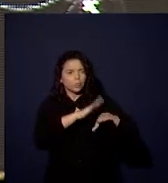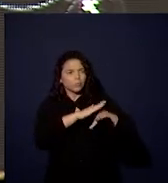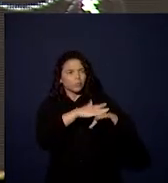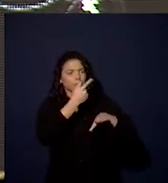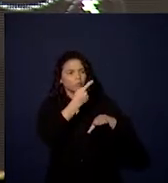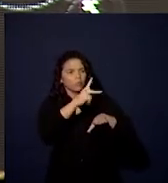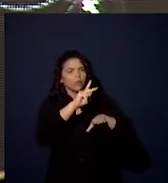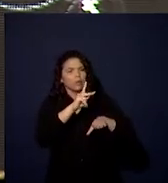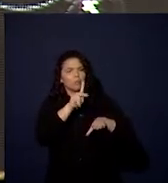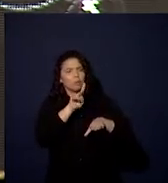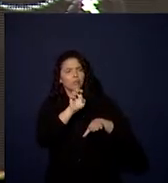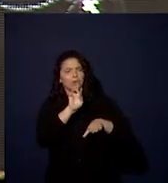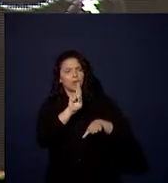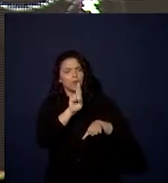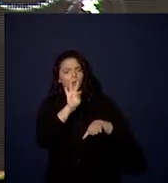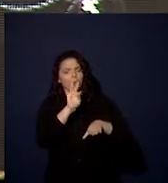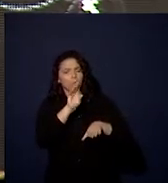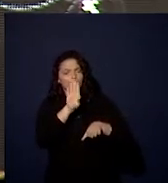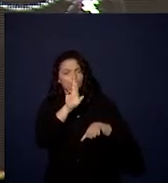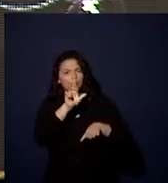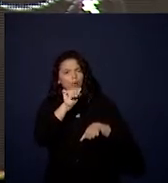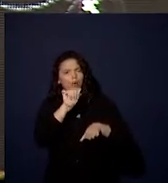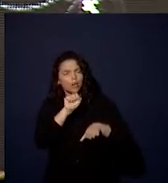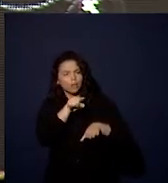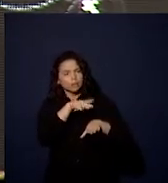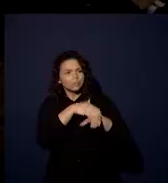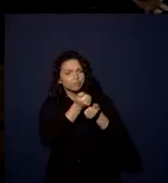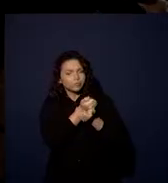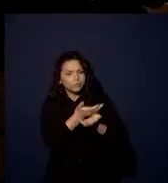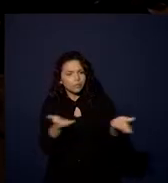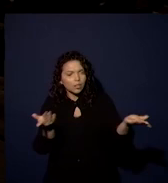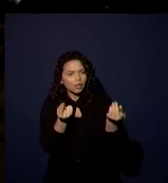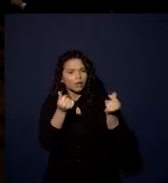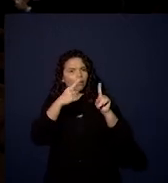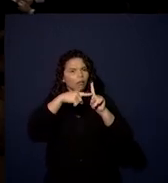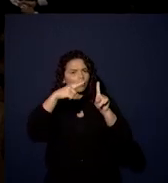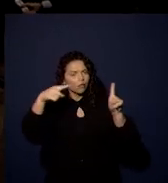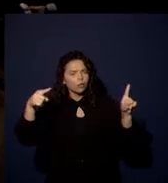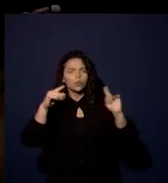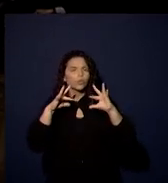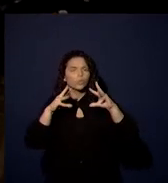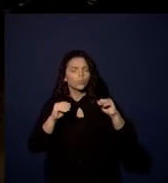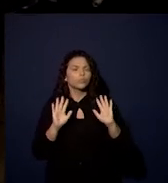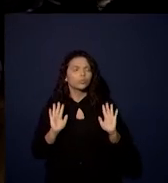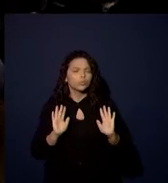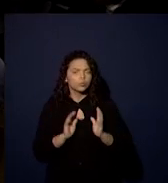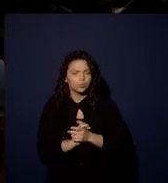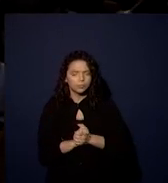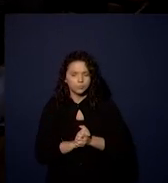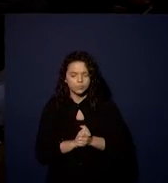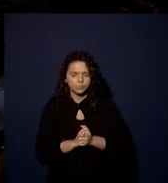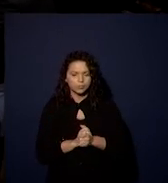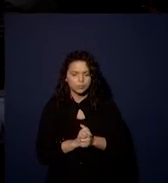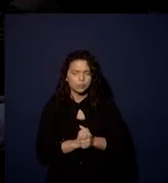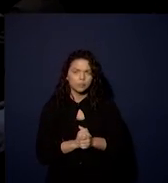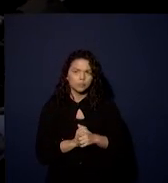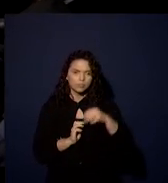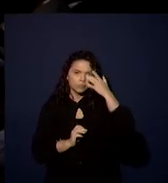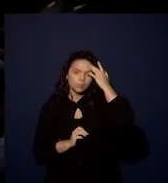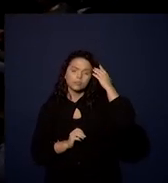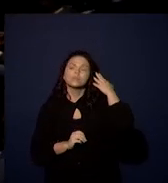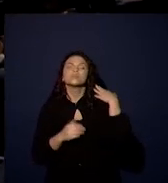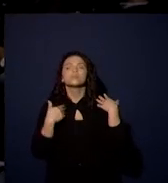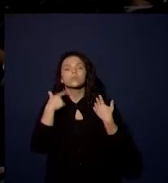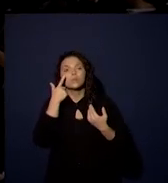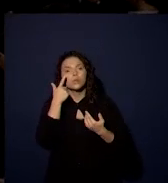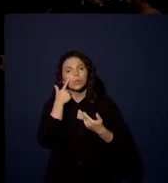para o setor de distribuição como todo e para demanda para precificação demanda etc Olha vou começar do